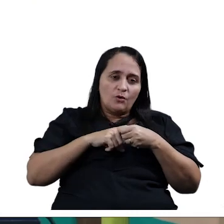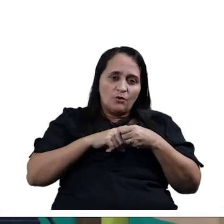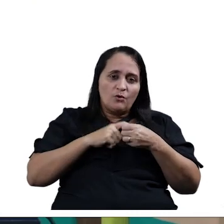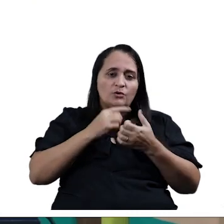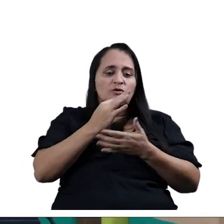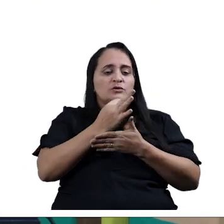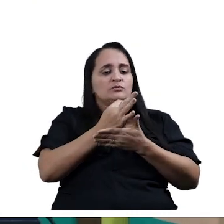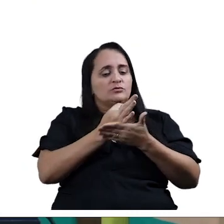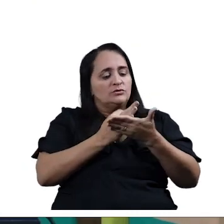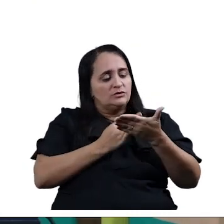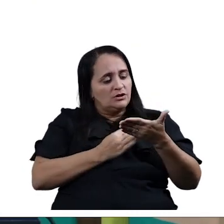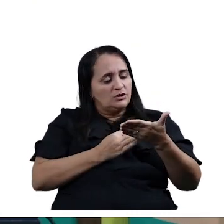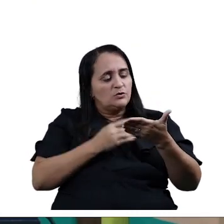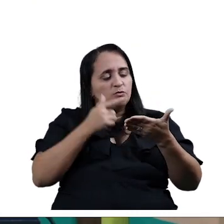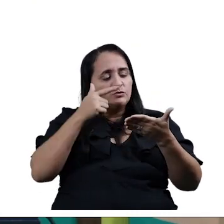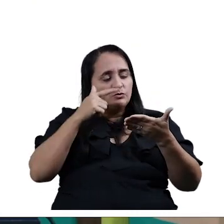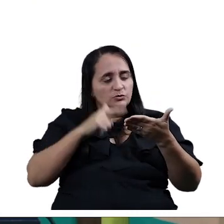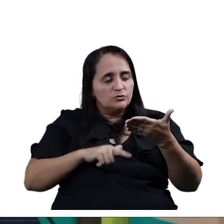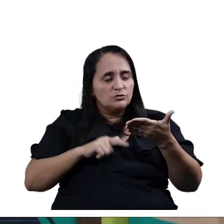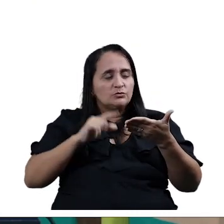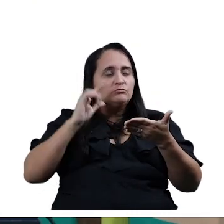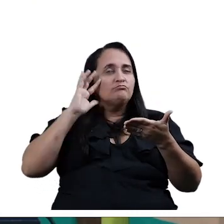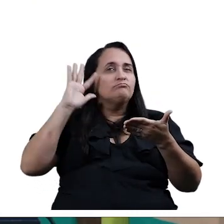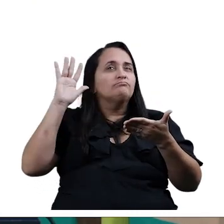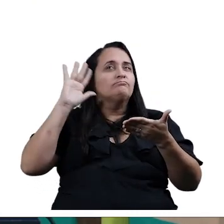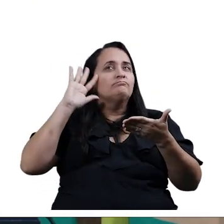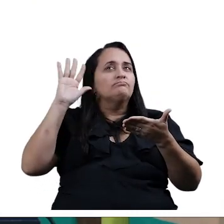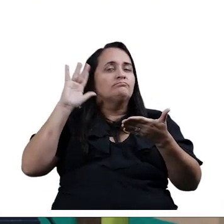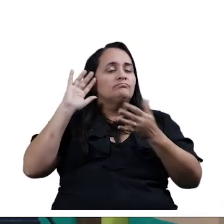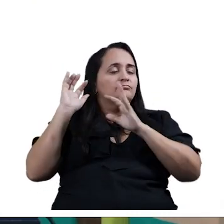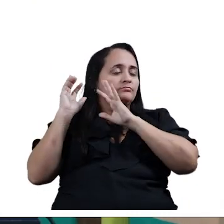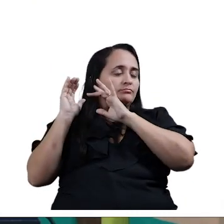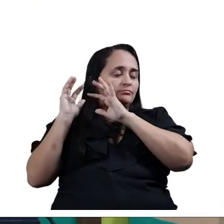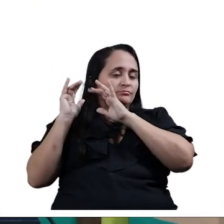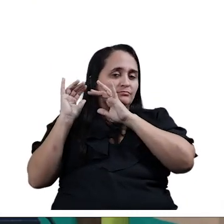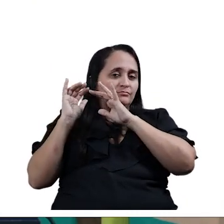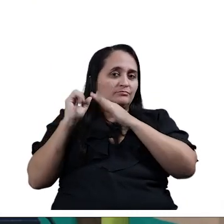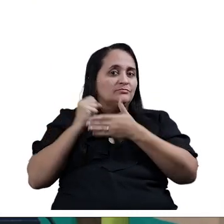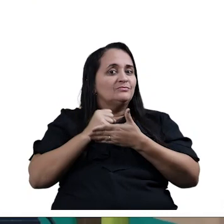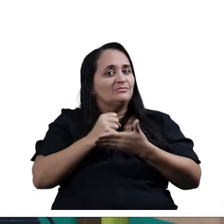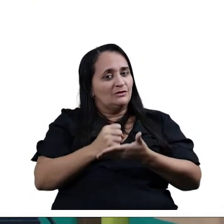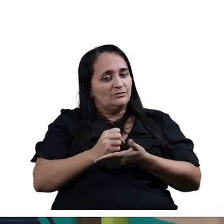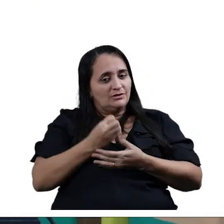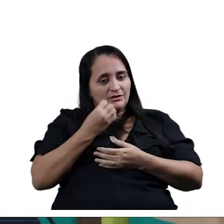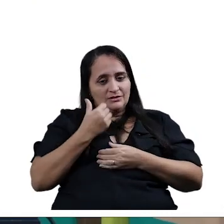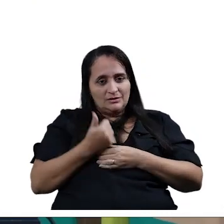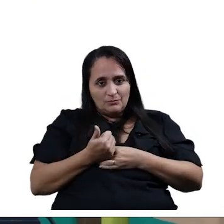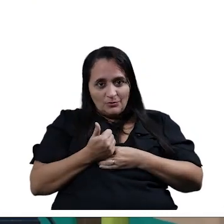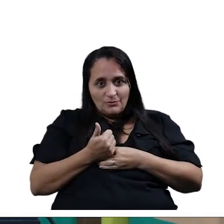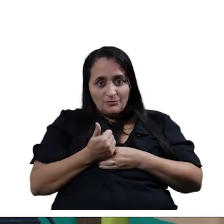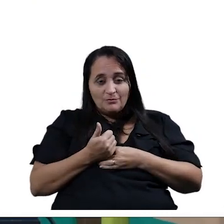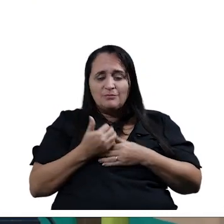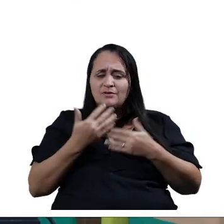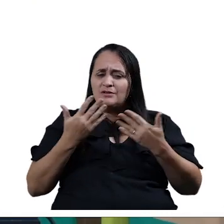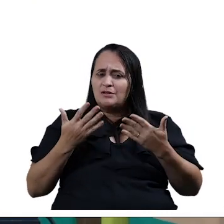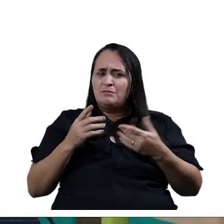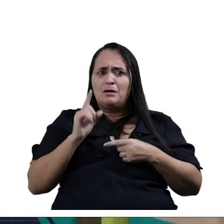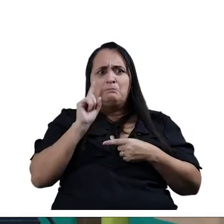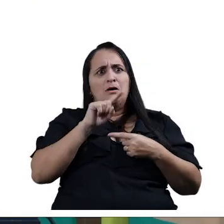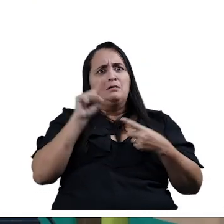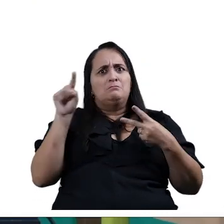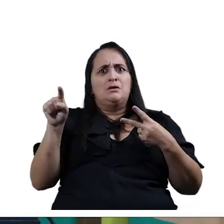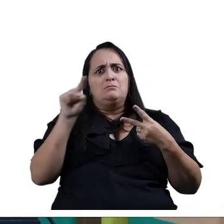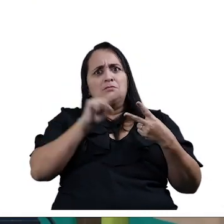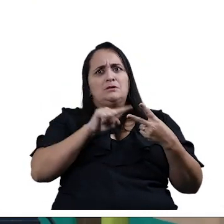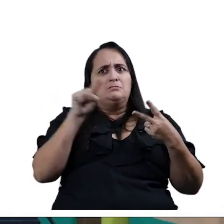de novo, cria a imagem no seu cérebro novamente, porque isso vai te ajudar, tá bom? Não faz Papai do